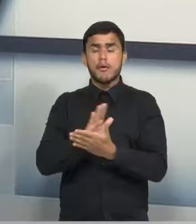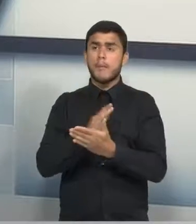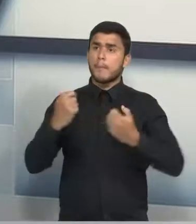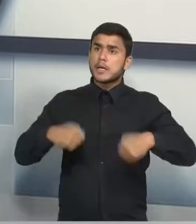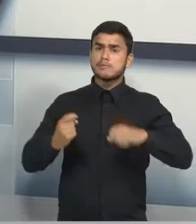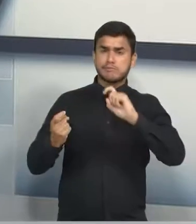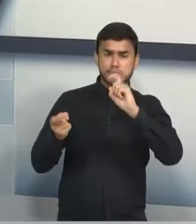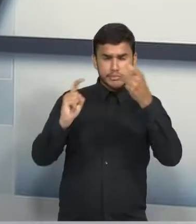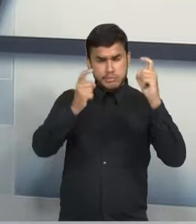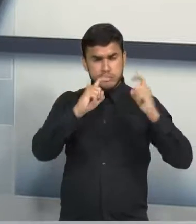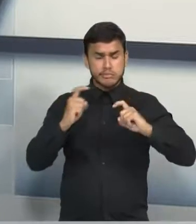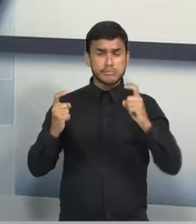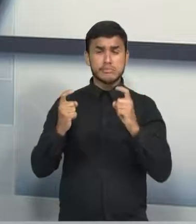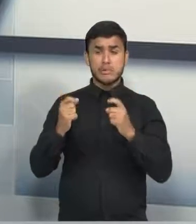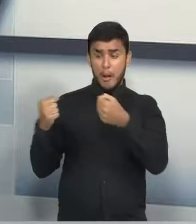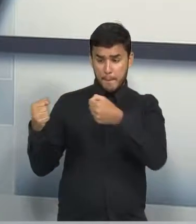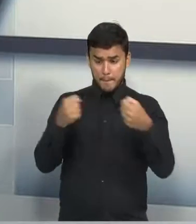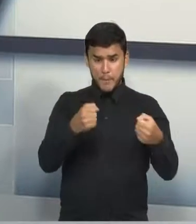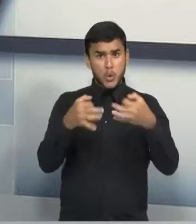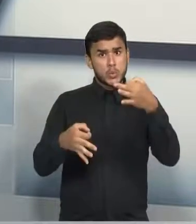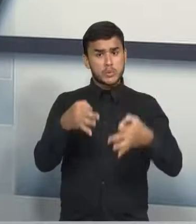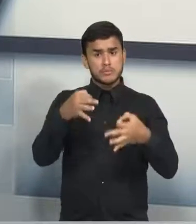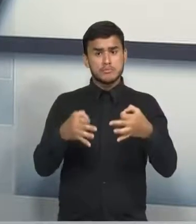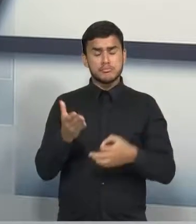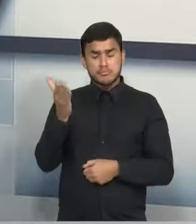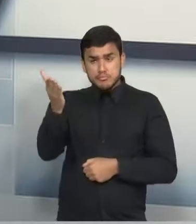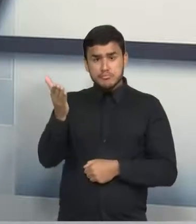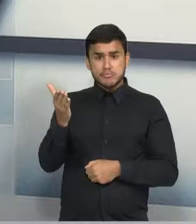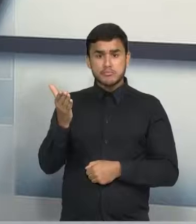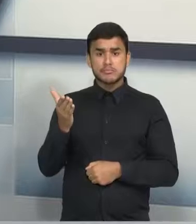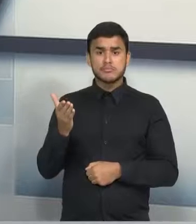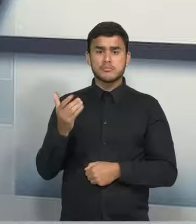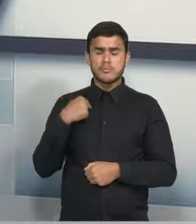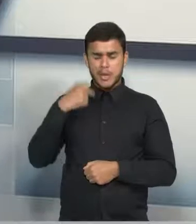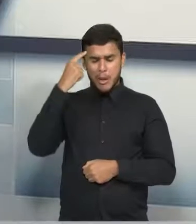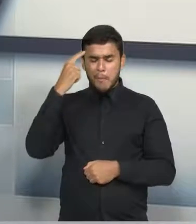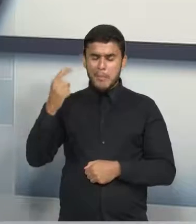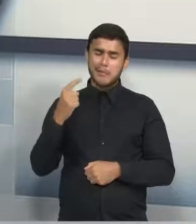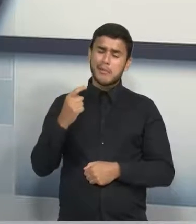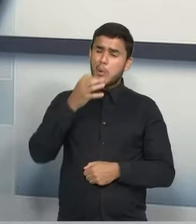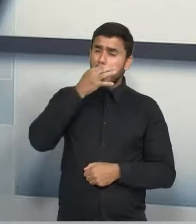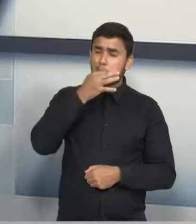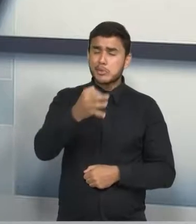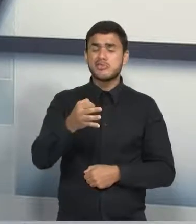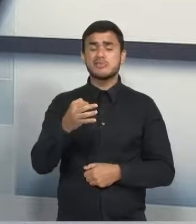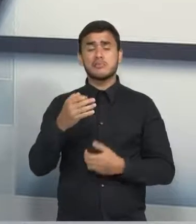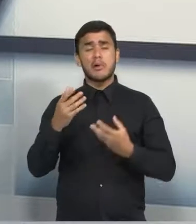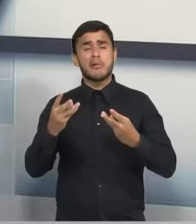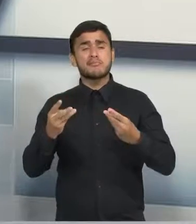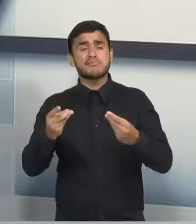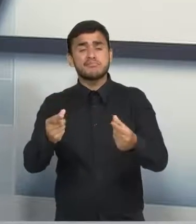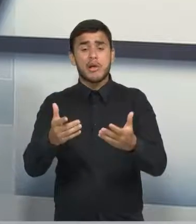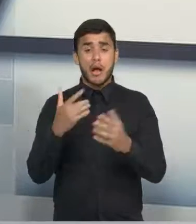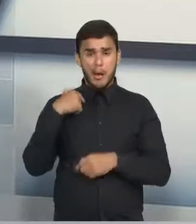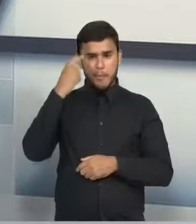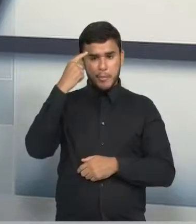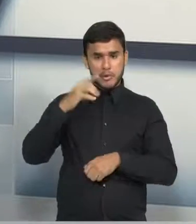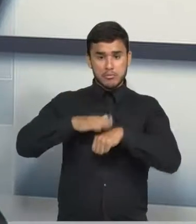não, está sendo tolhida e está sendo destruída pela contemporização,